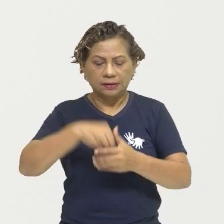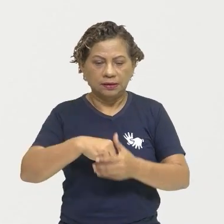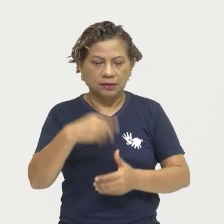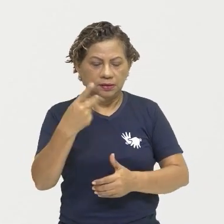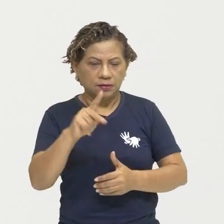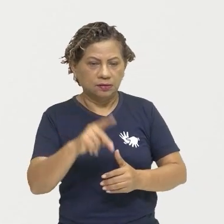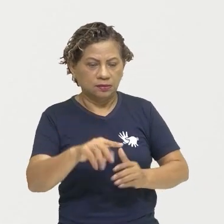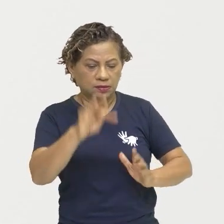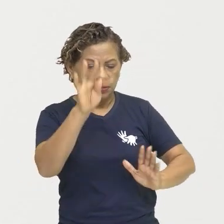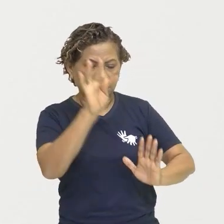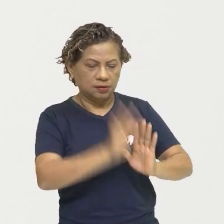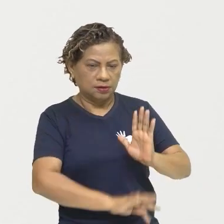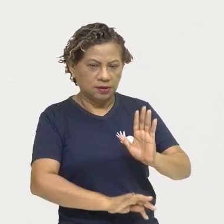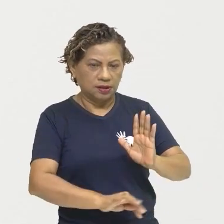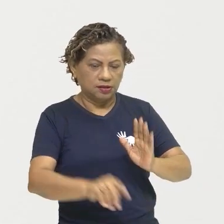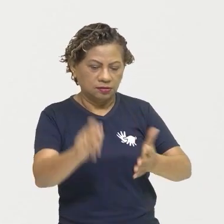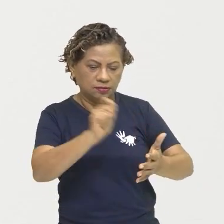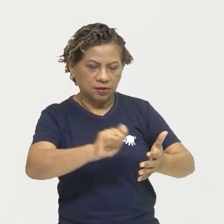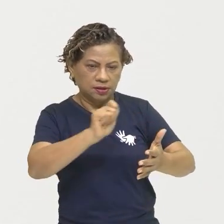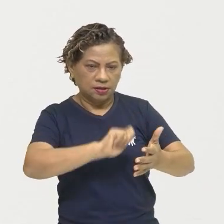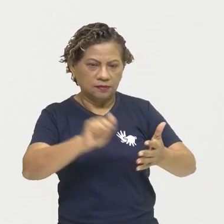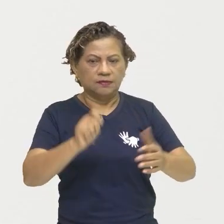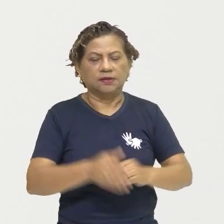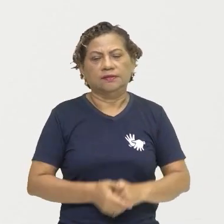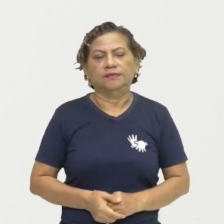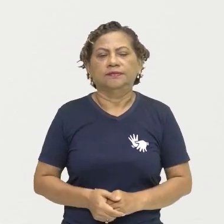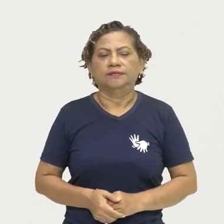pelas conjunções alternativas. Quais são?